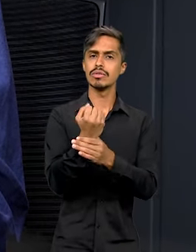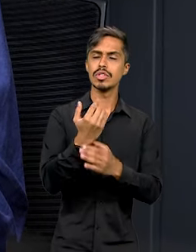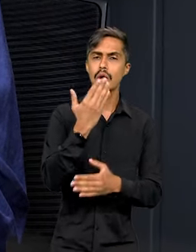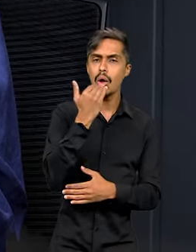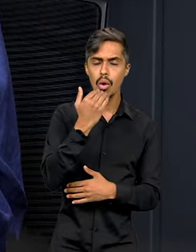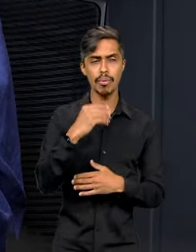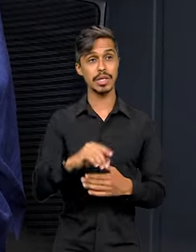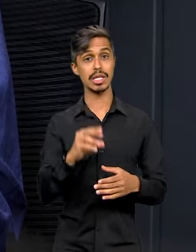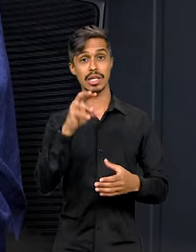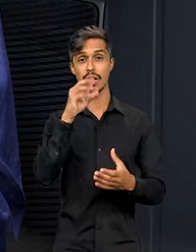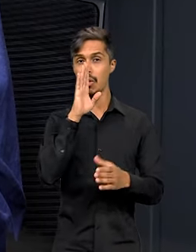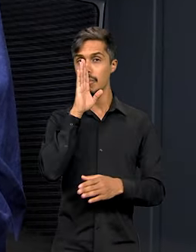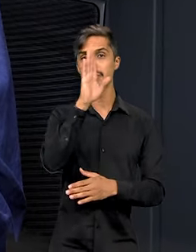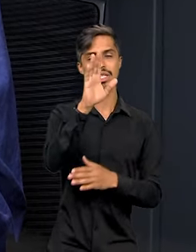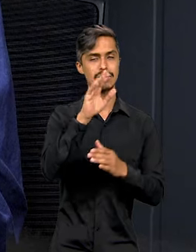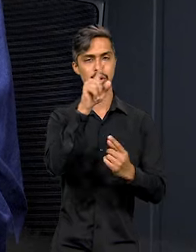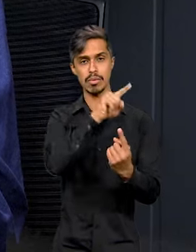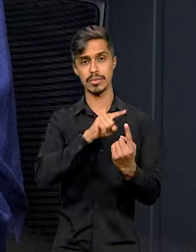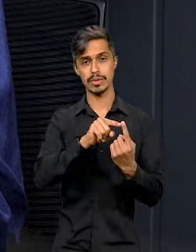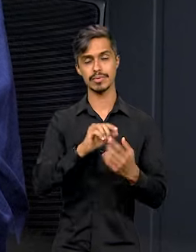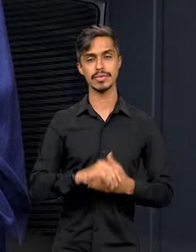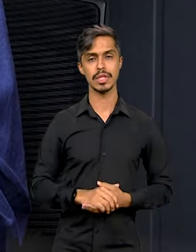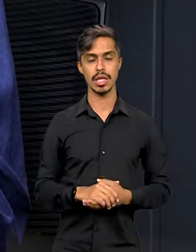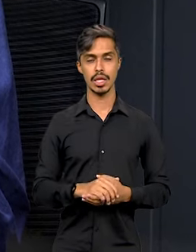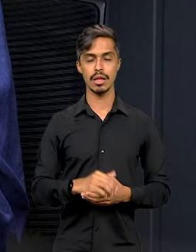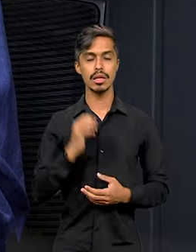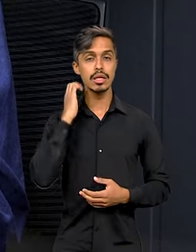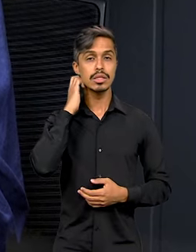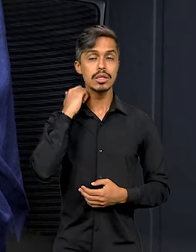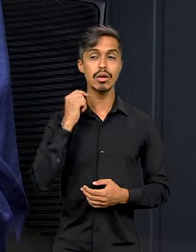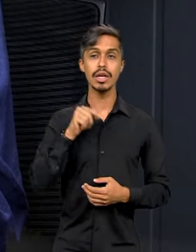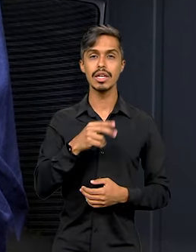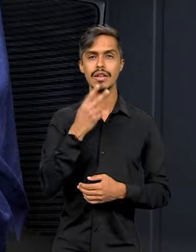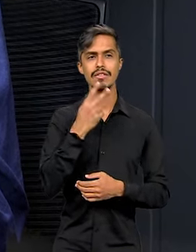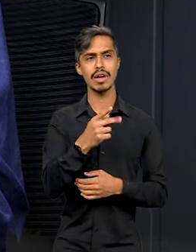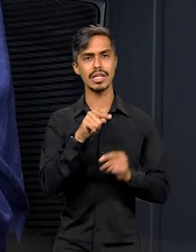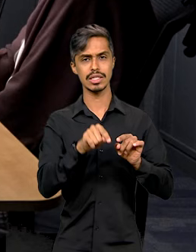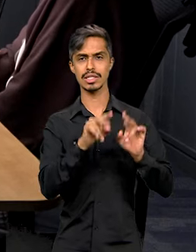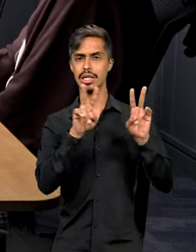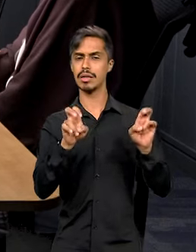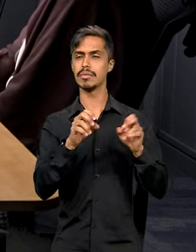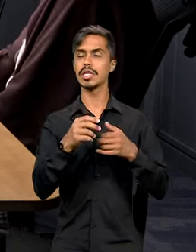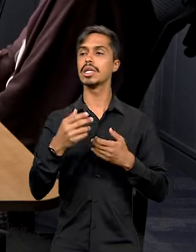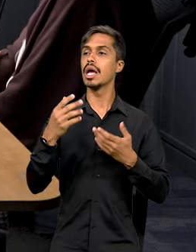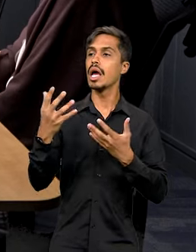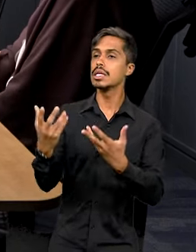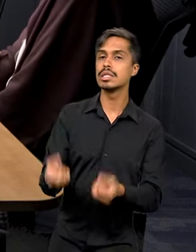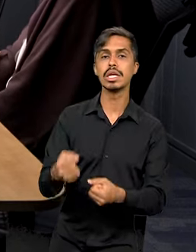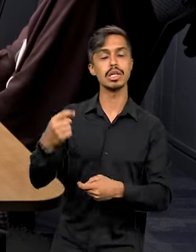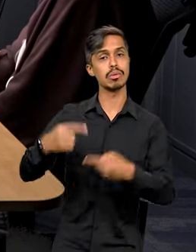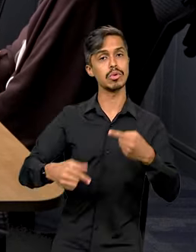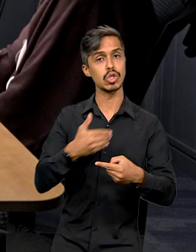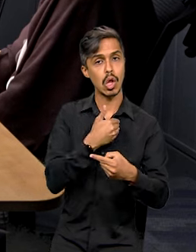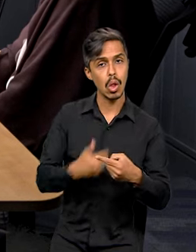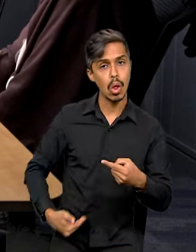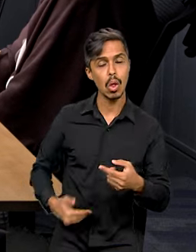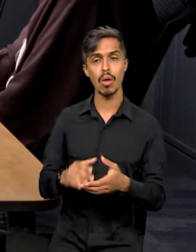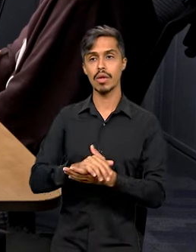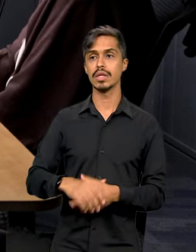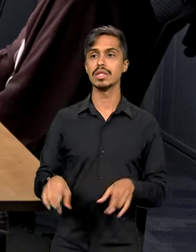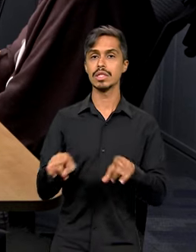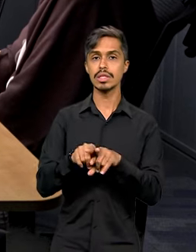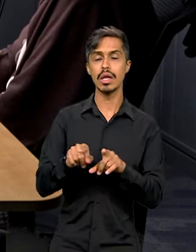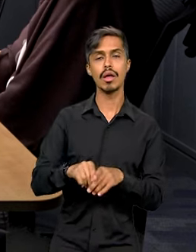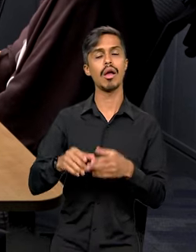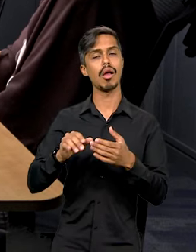nutricional no centro da agenda política quando ele faz isso a gente tem como consequência adoção de políticas públicas orçamento